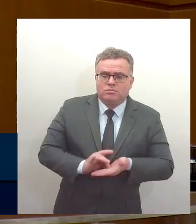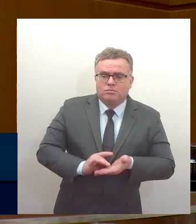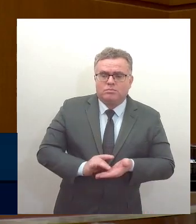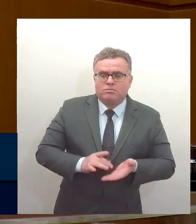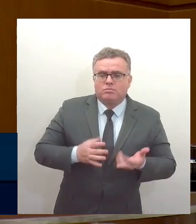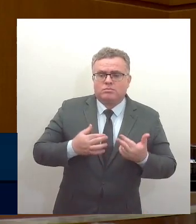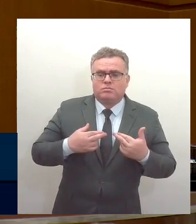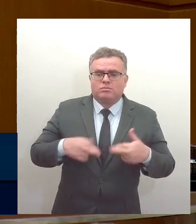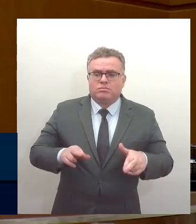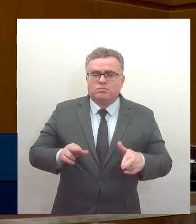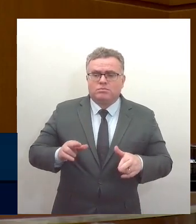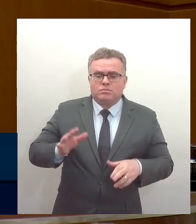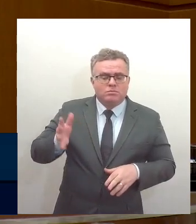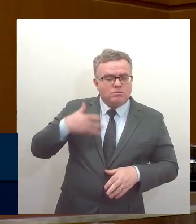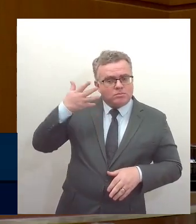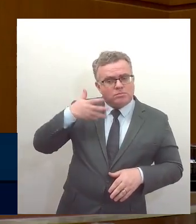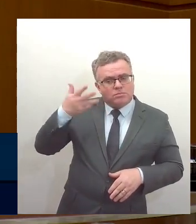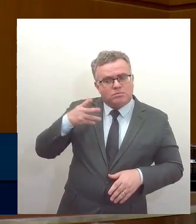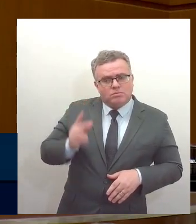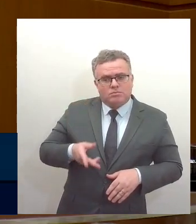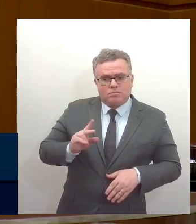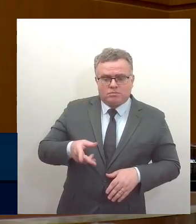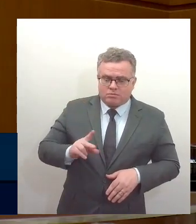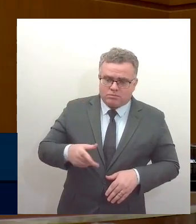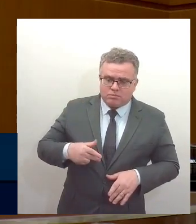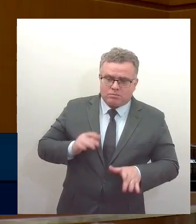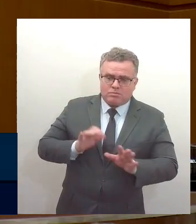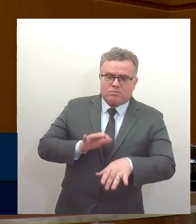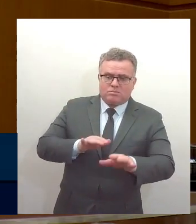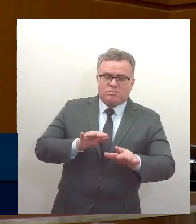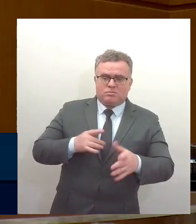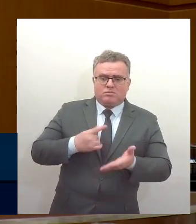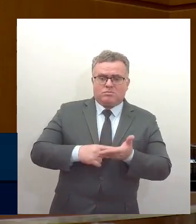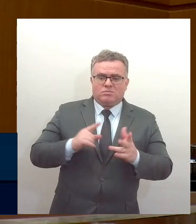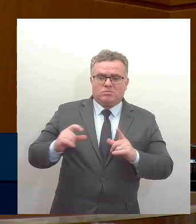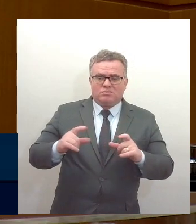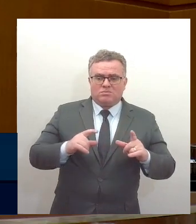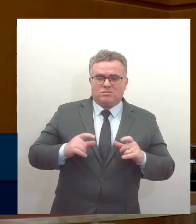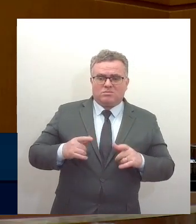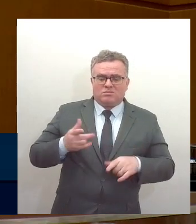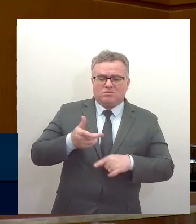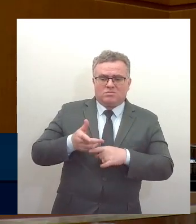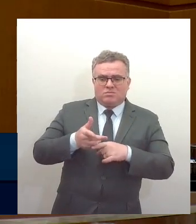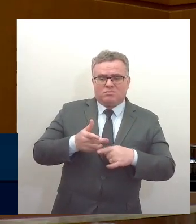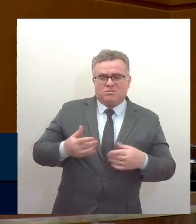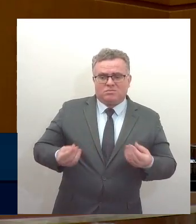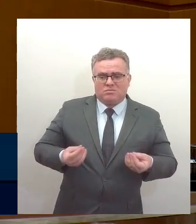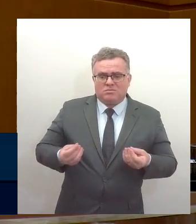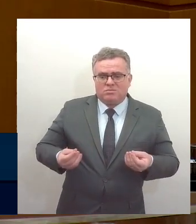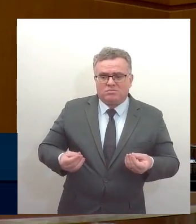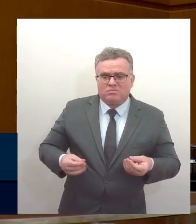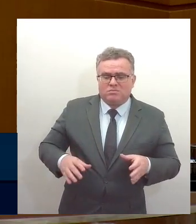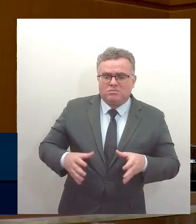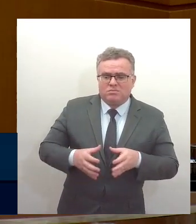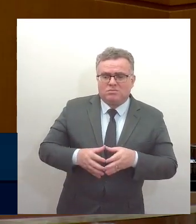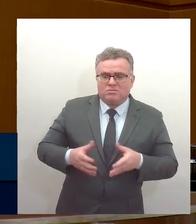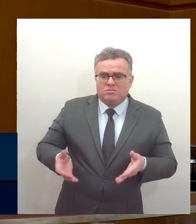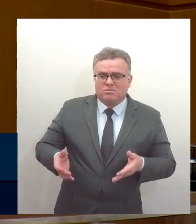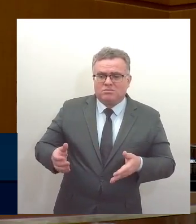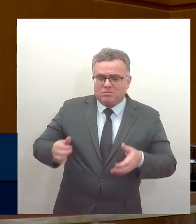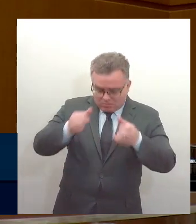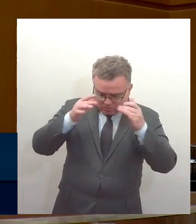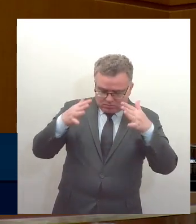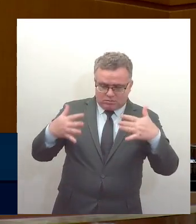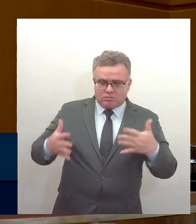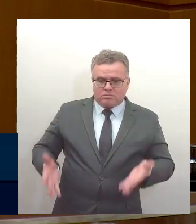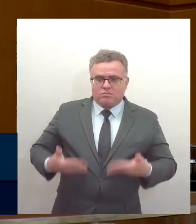numa caminhada, tirar um retrato, fazer um vídeo, estou aqui com o pessoal do autismo, estamos incentivando, estamos motivando. Terminou,